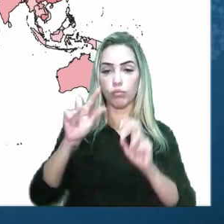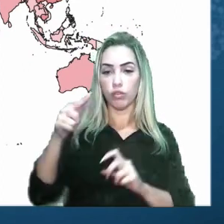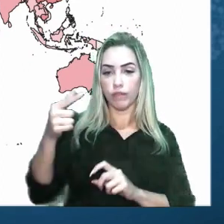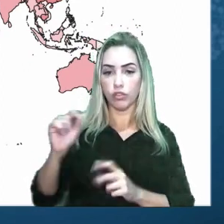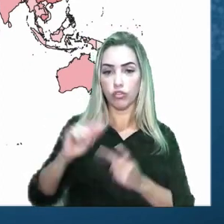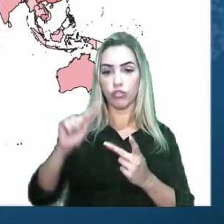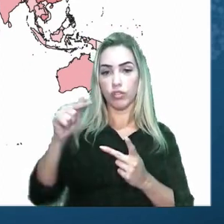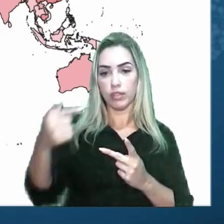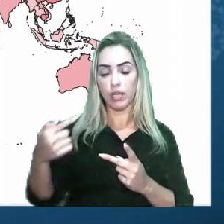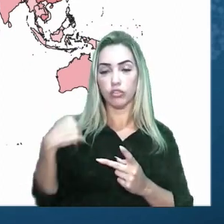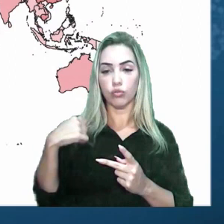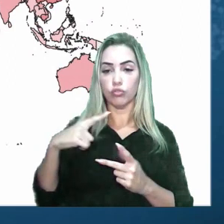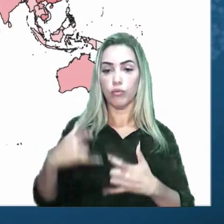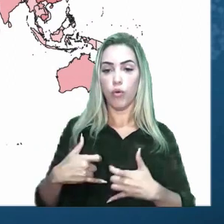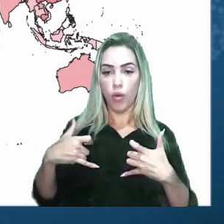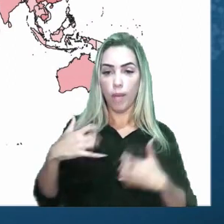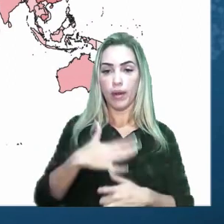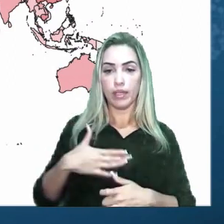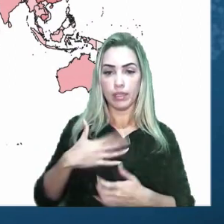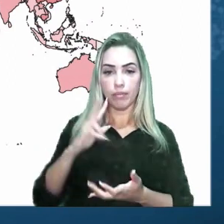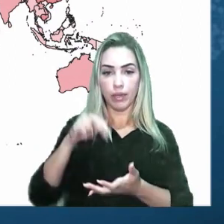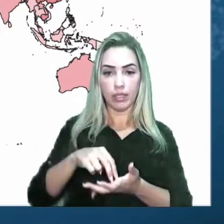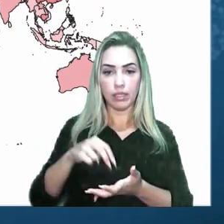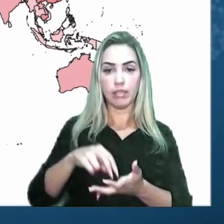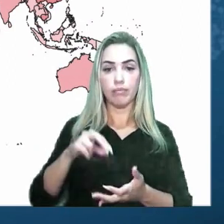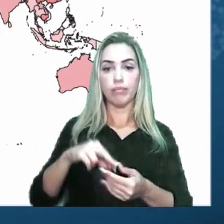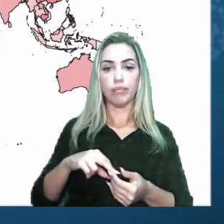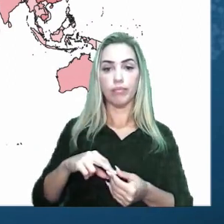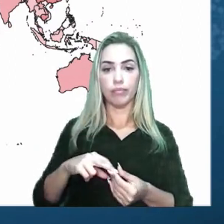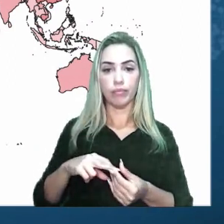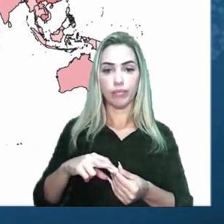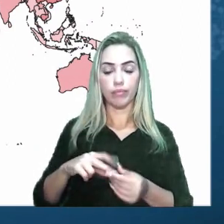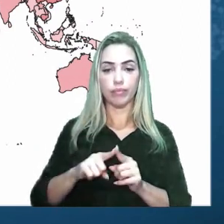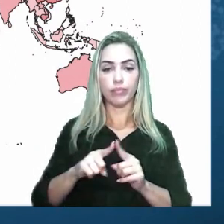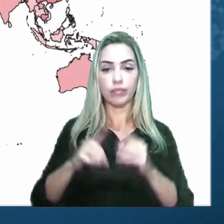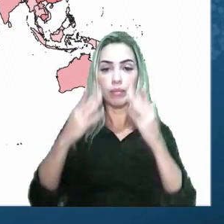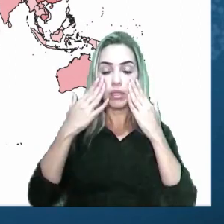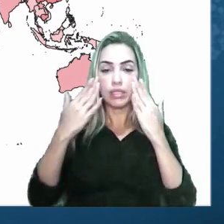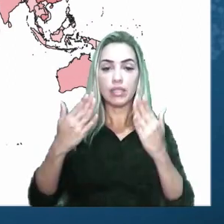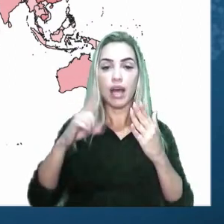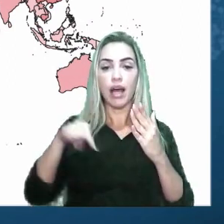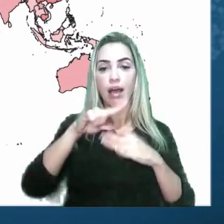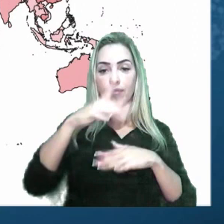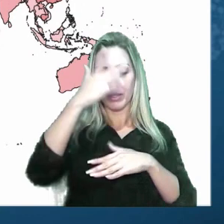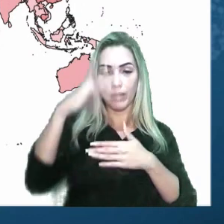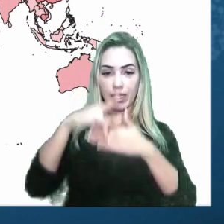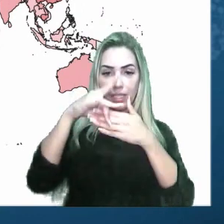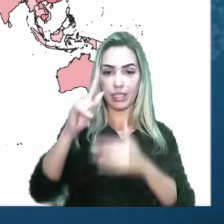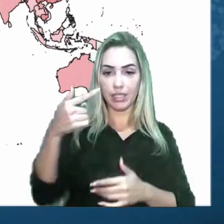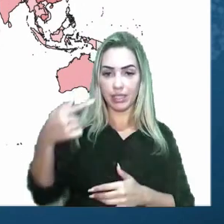tive a honra de participar como expert e apresentar para os líderes do G7